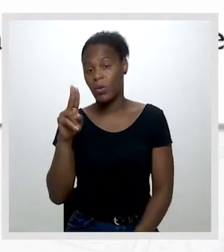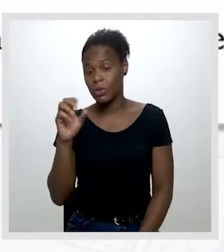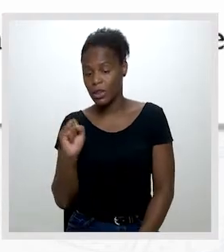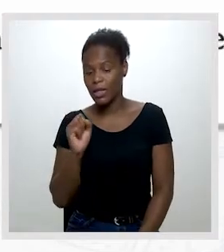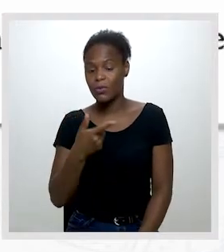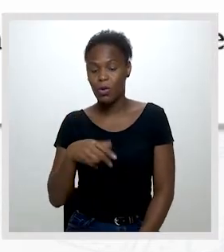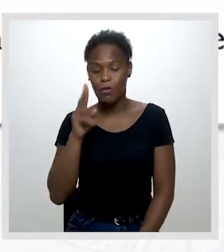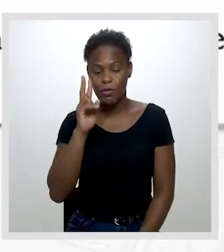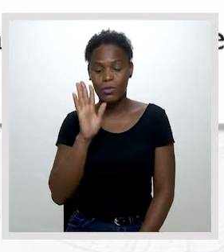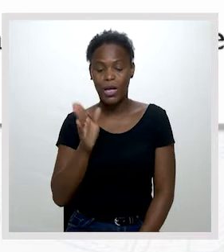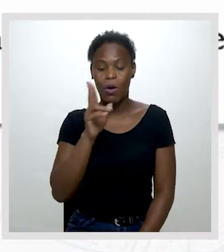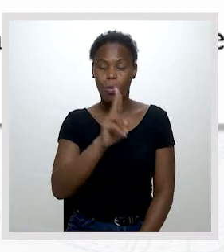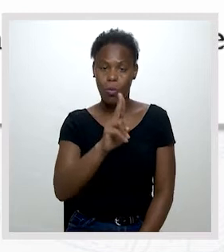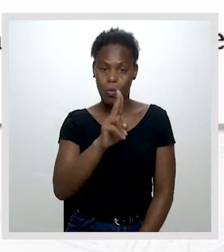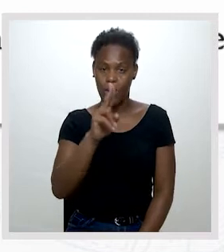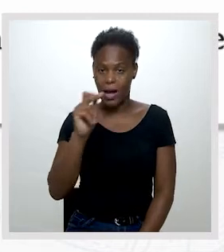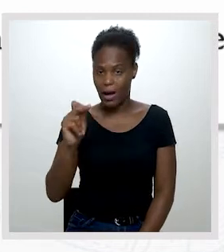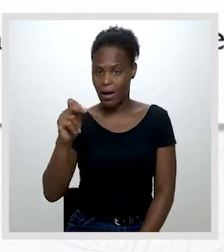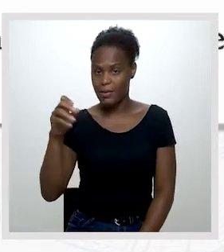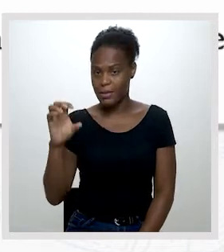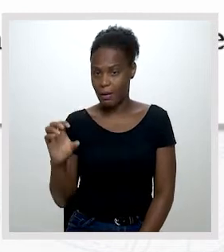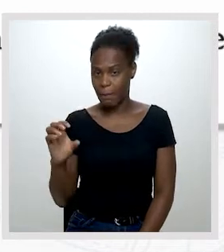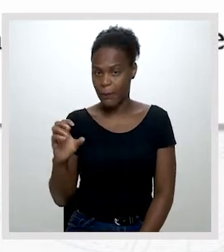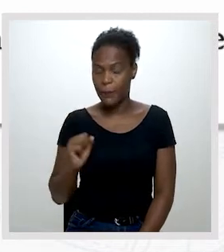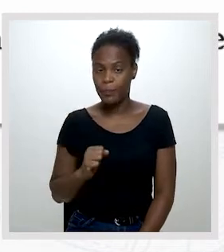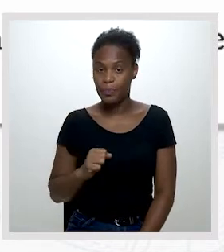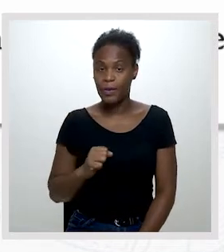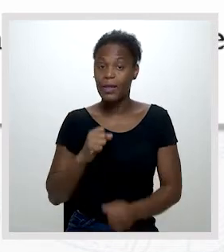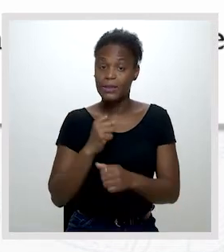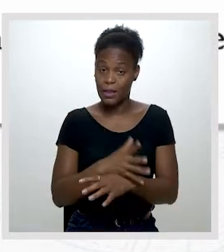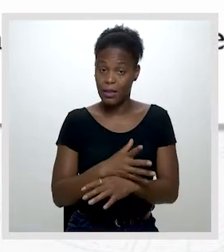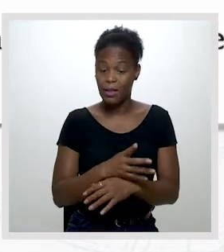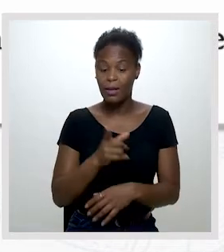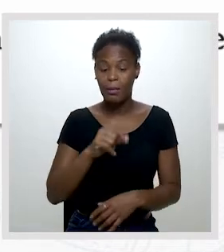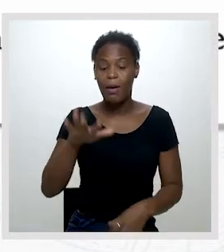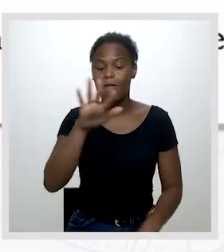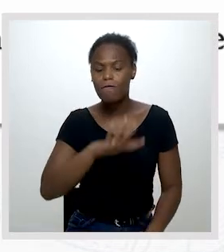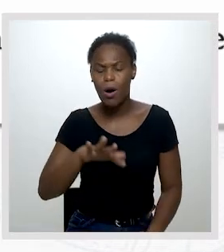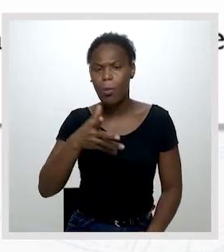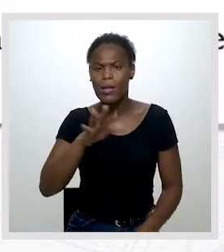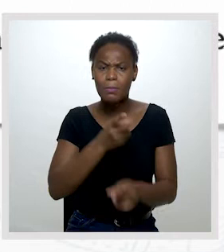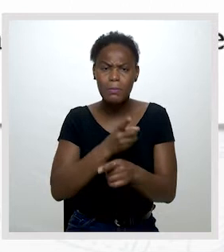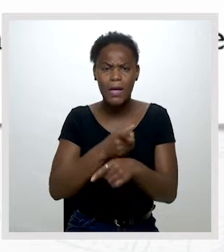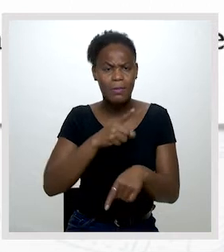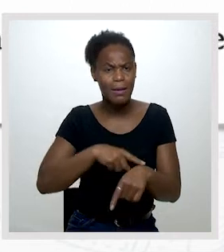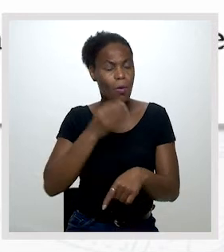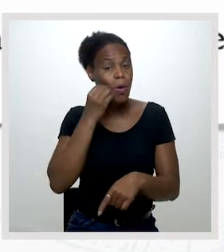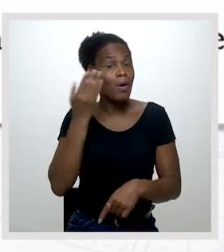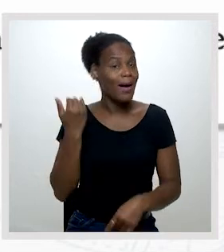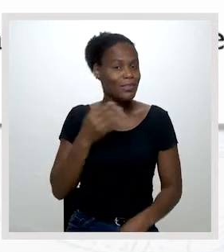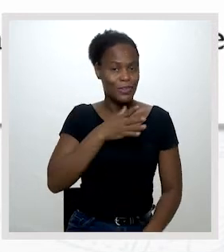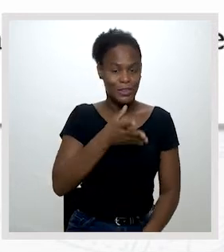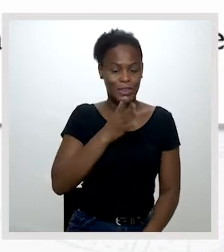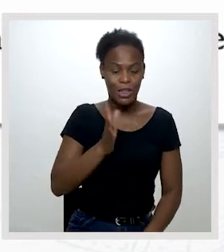o AC. De seguida, de modo quase simultâneo, como já vos tinha dito,